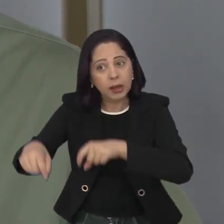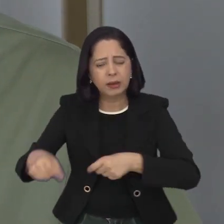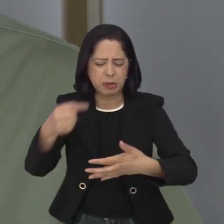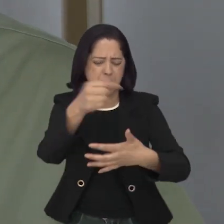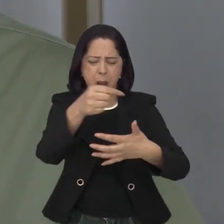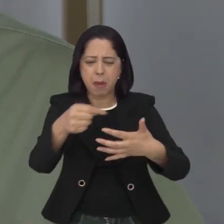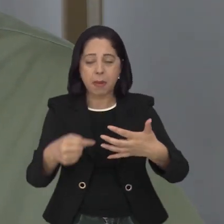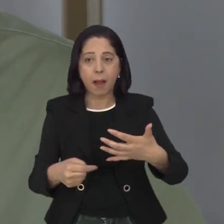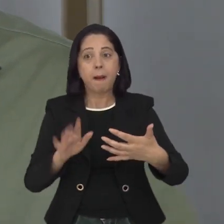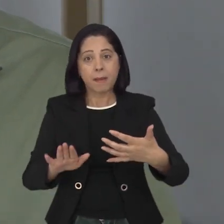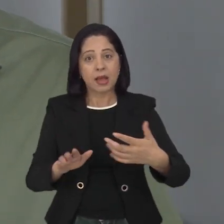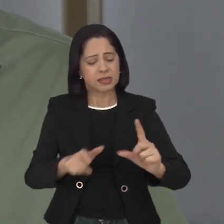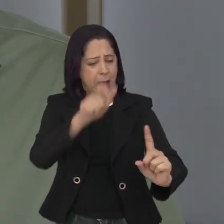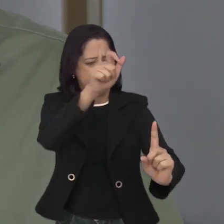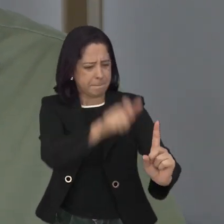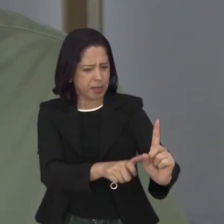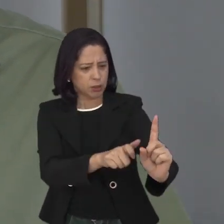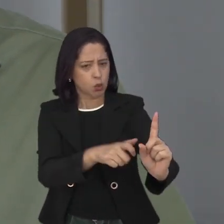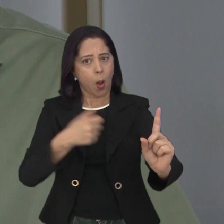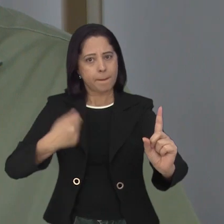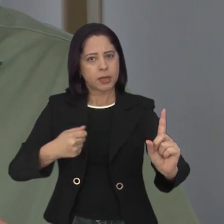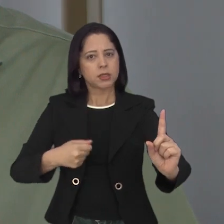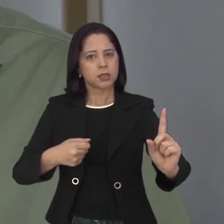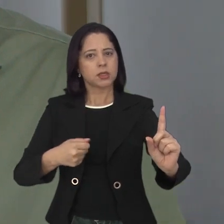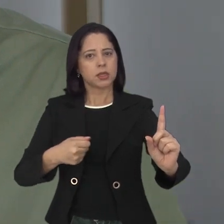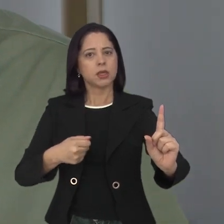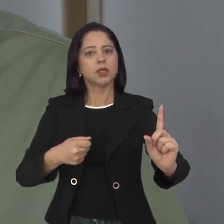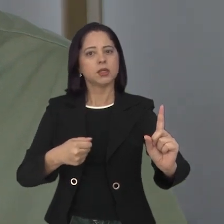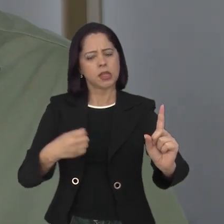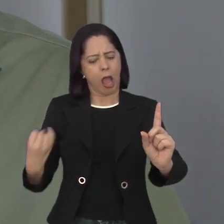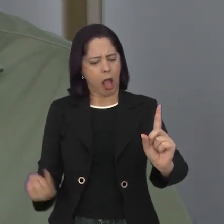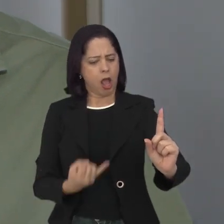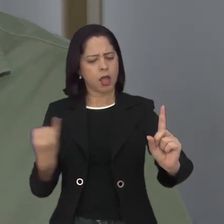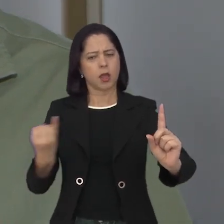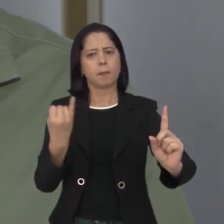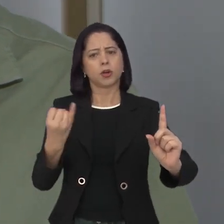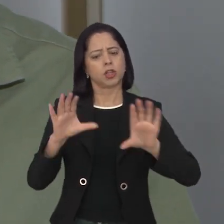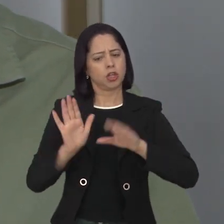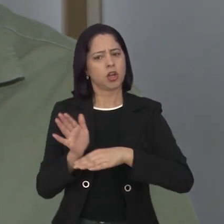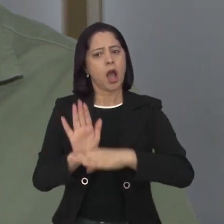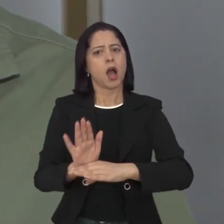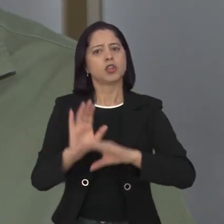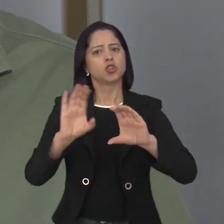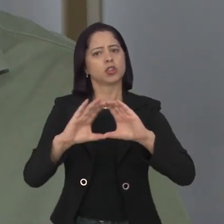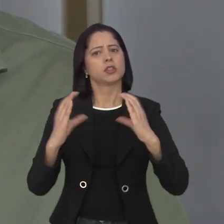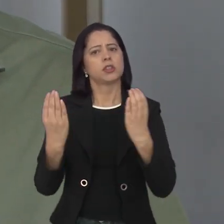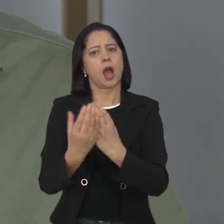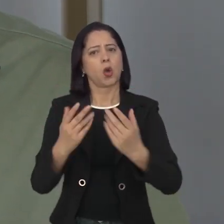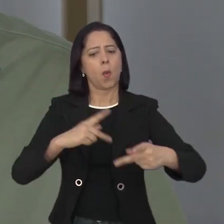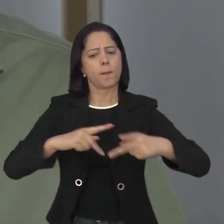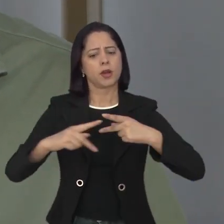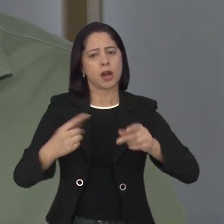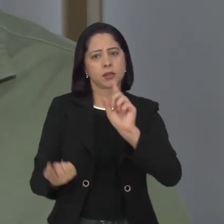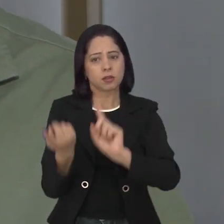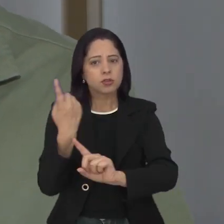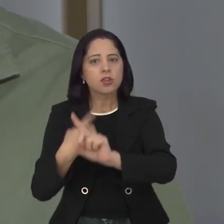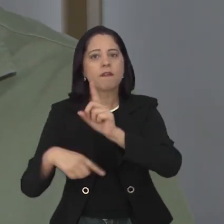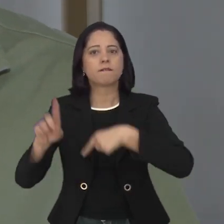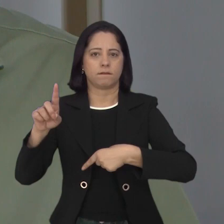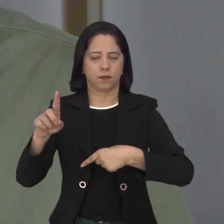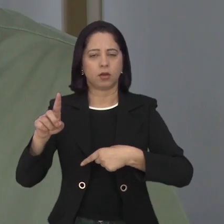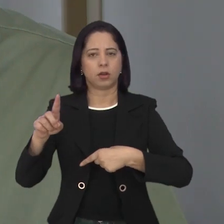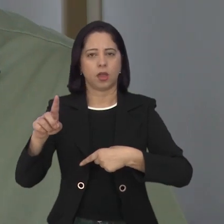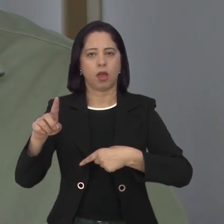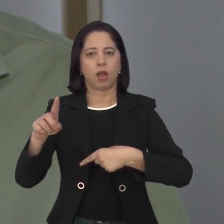eh do campo entendeu mas pessoas que temha trazido trabalho e ajudado São José a